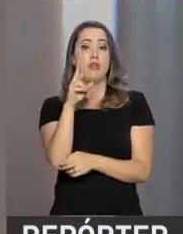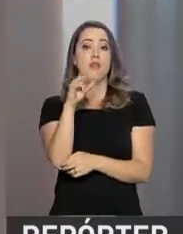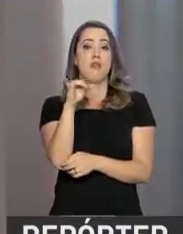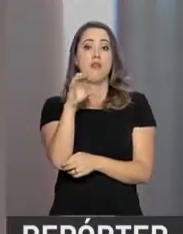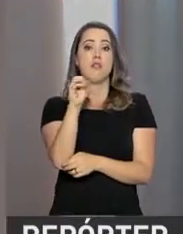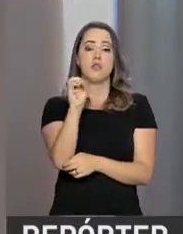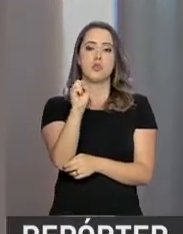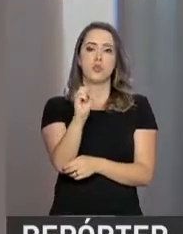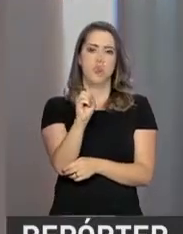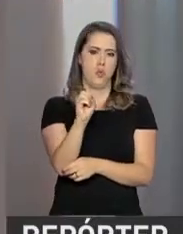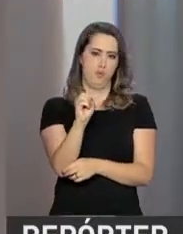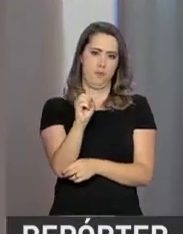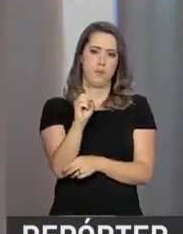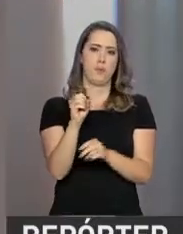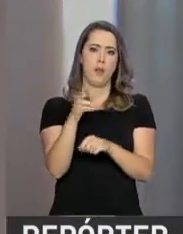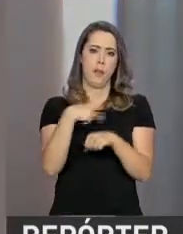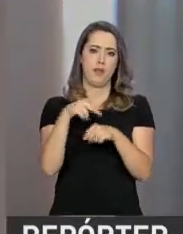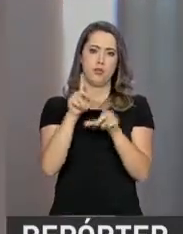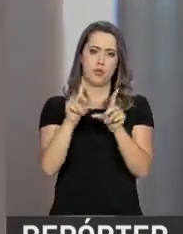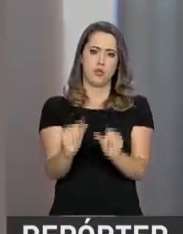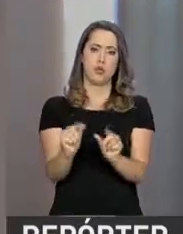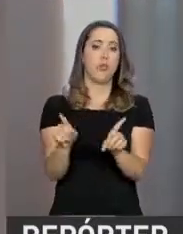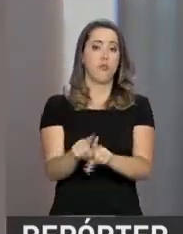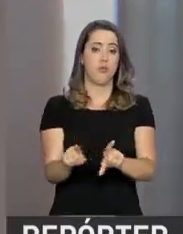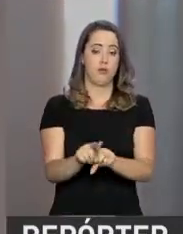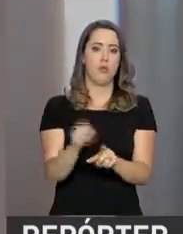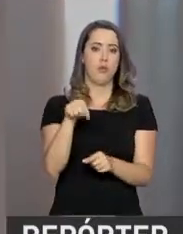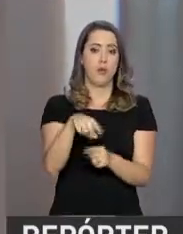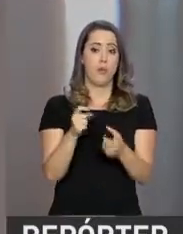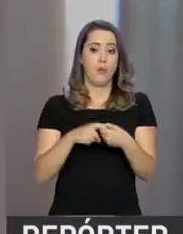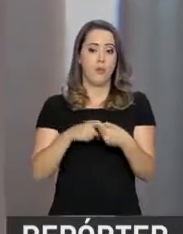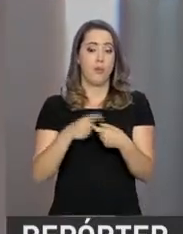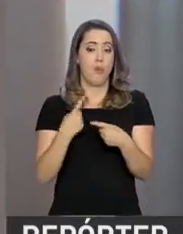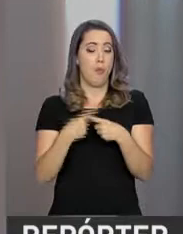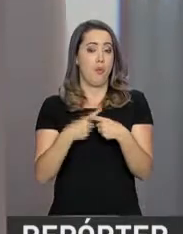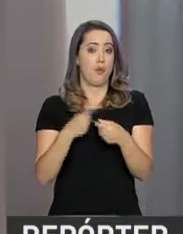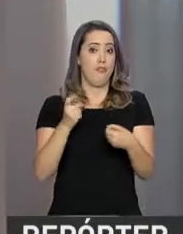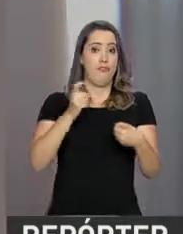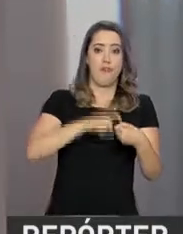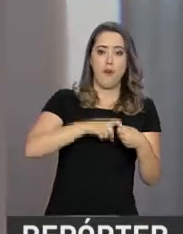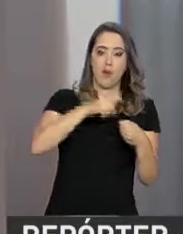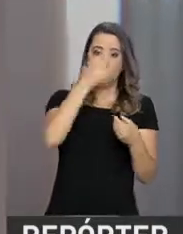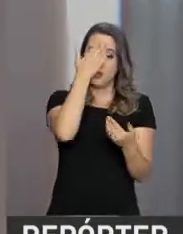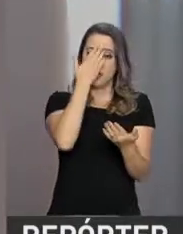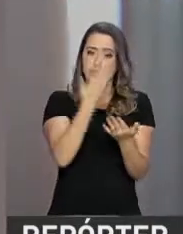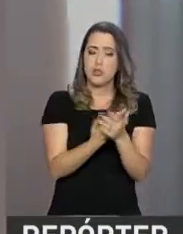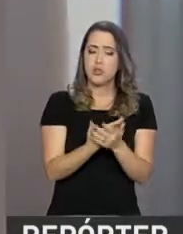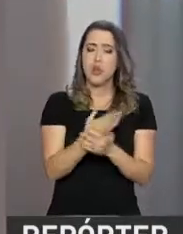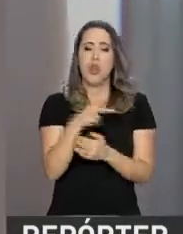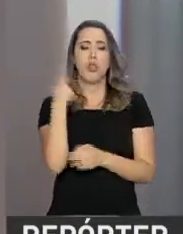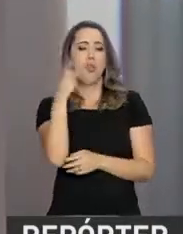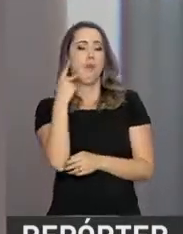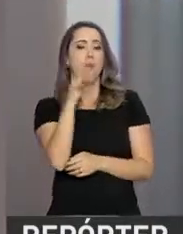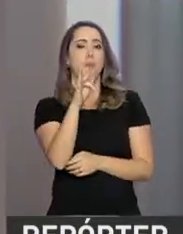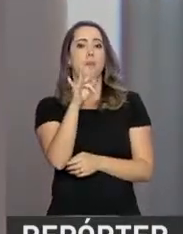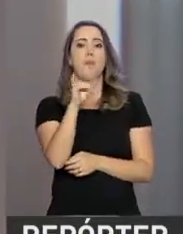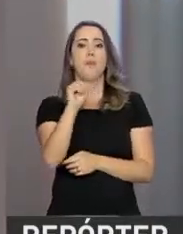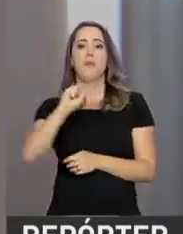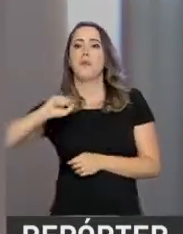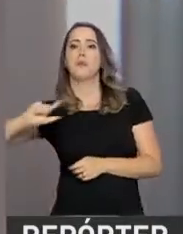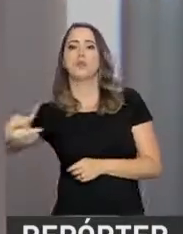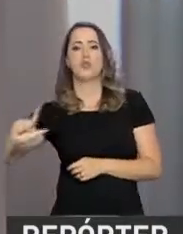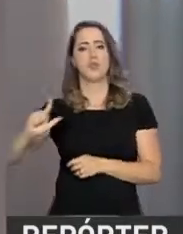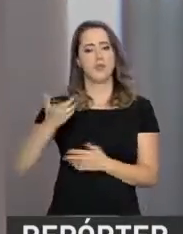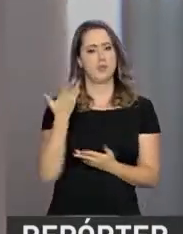diminuindo, é por conta do resgate da credibilidade da política fiscal do governo brasileiro, que está, em última instância,